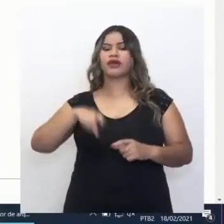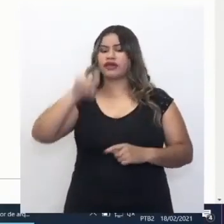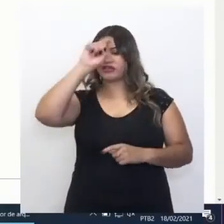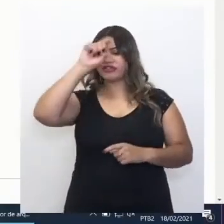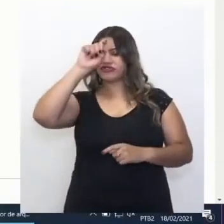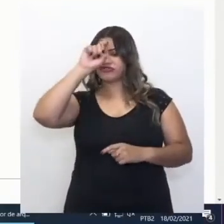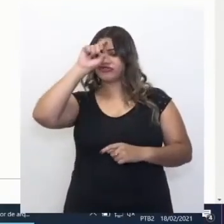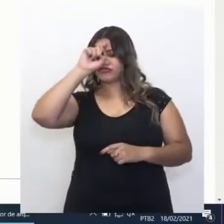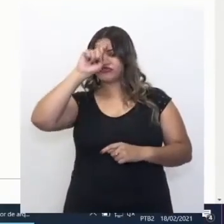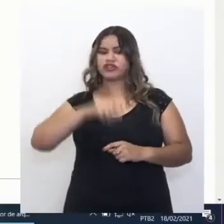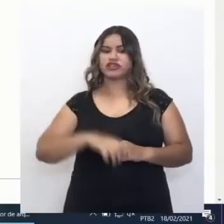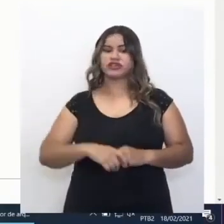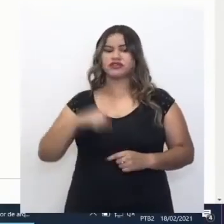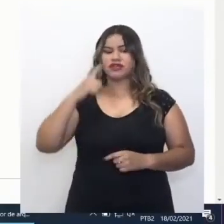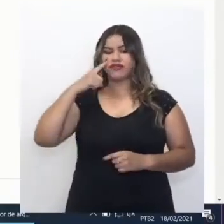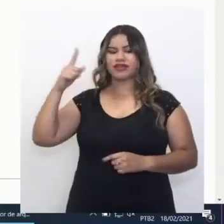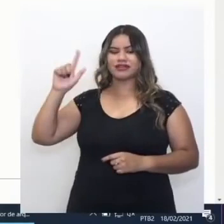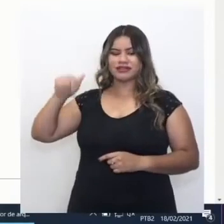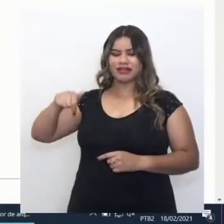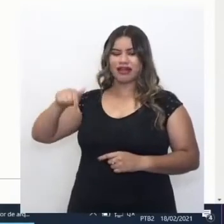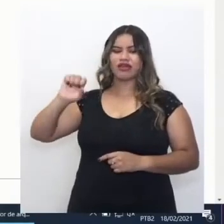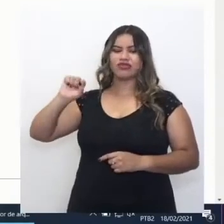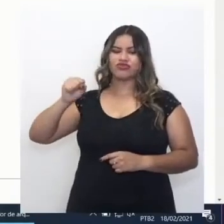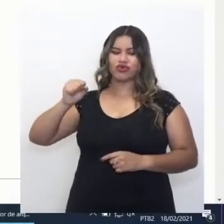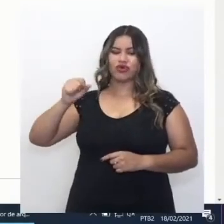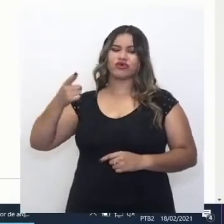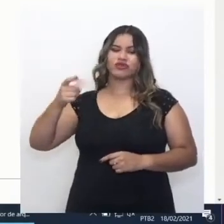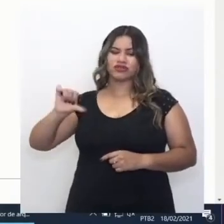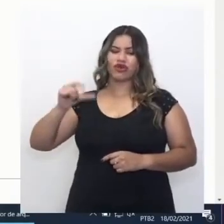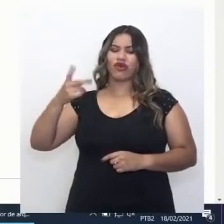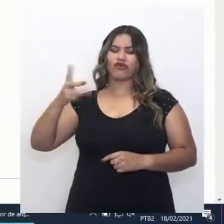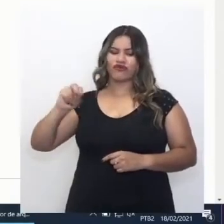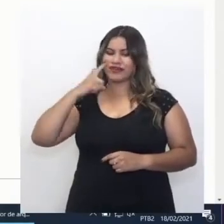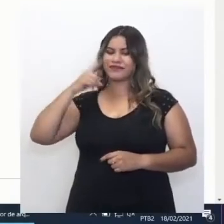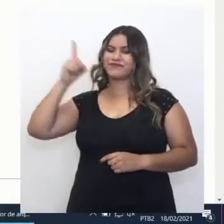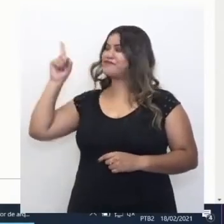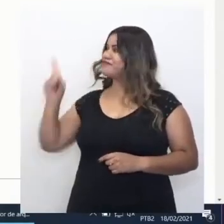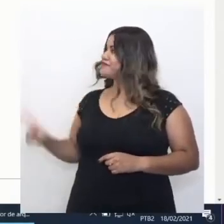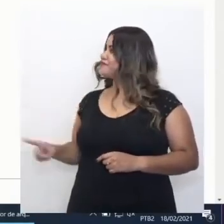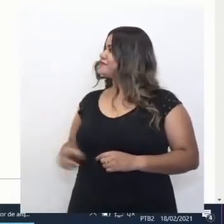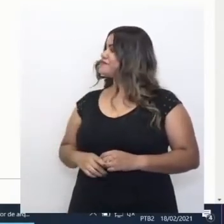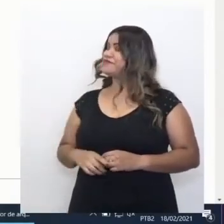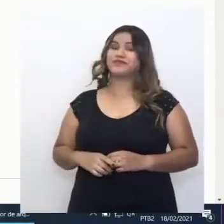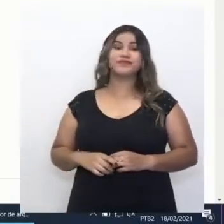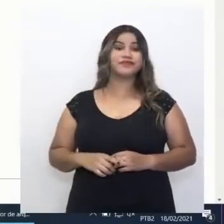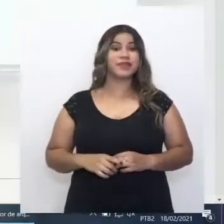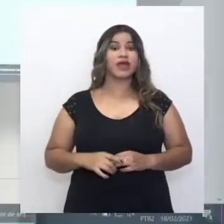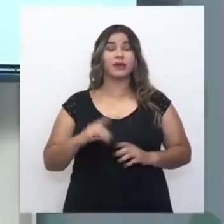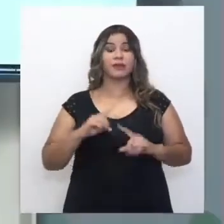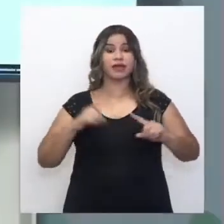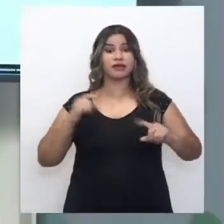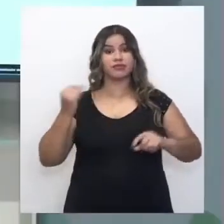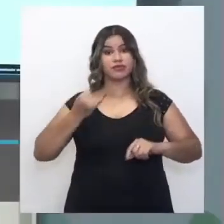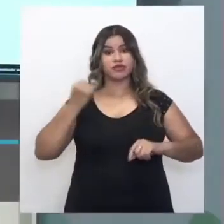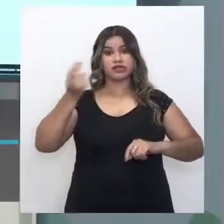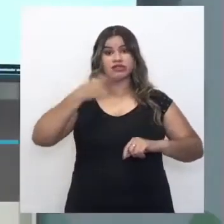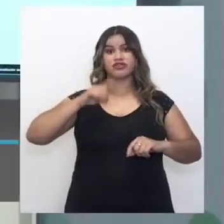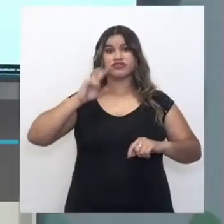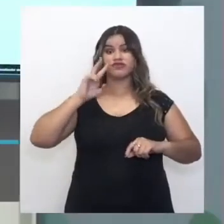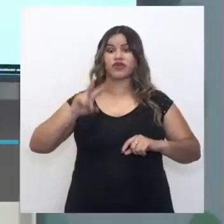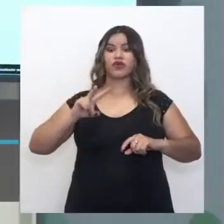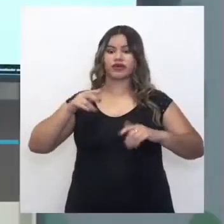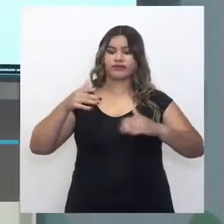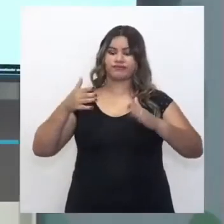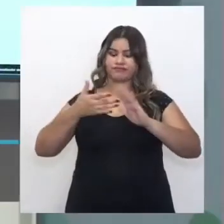do Congo, Turquia, Alemanha, Irã e Tailândia. Mas é interessante ver, né, que com o passar do tempo, né, a